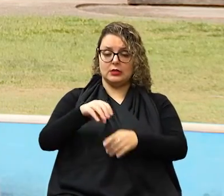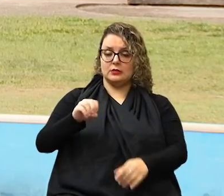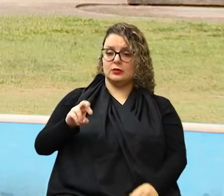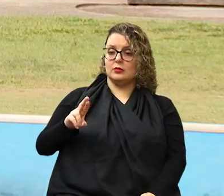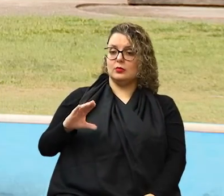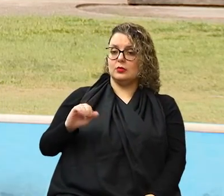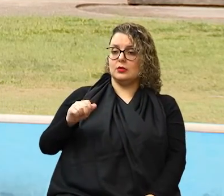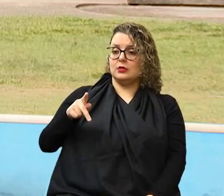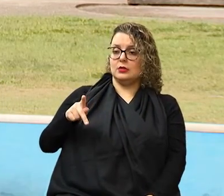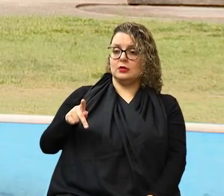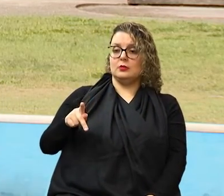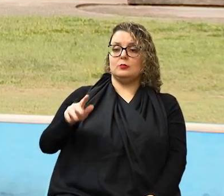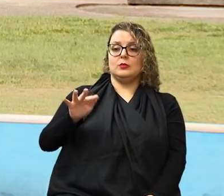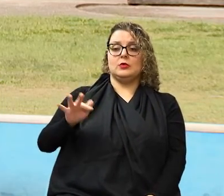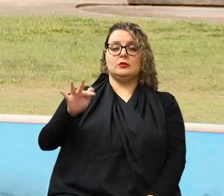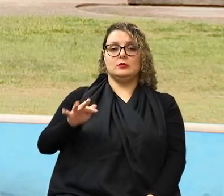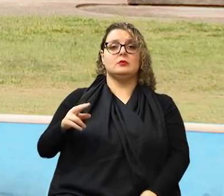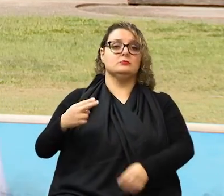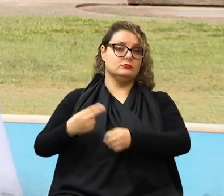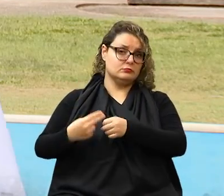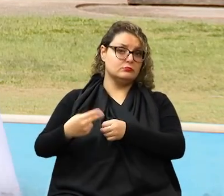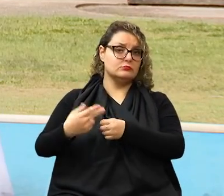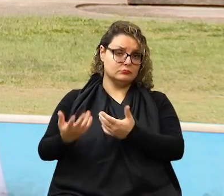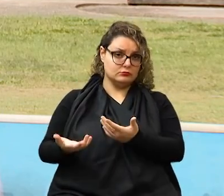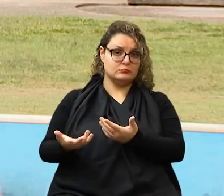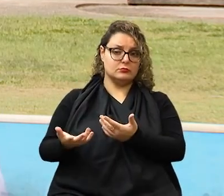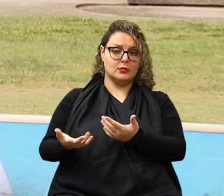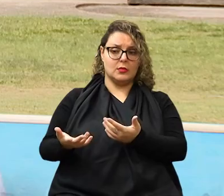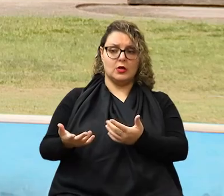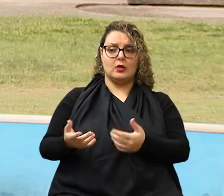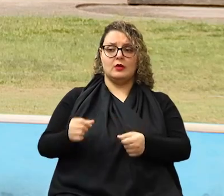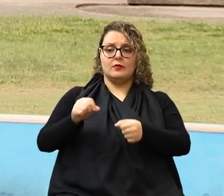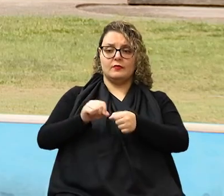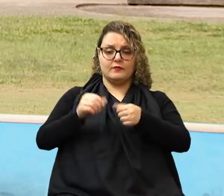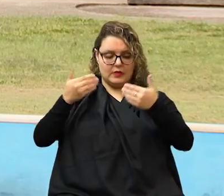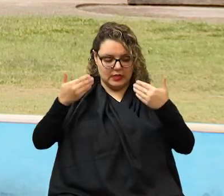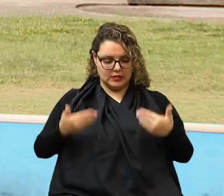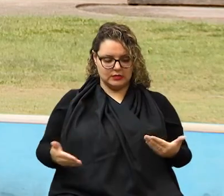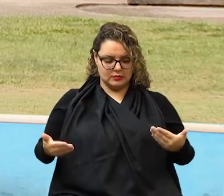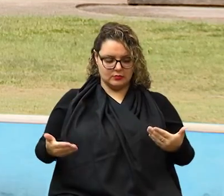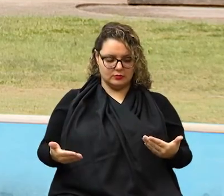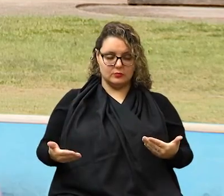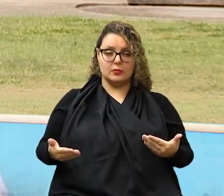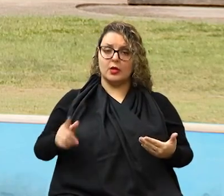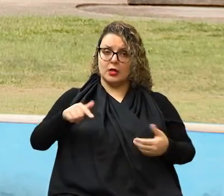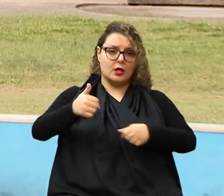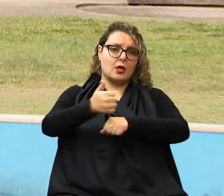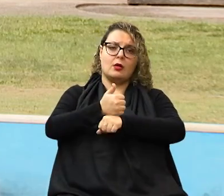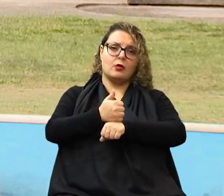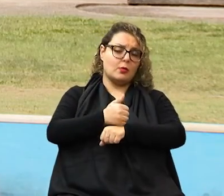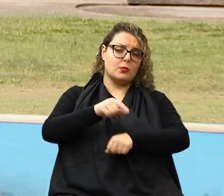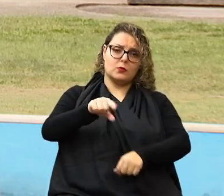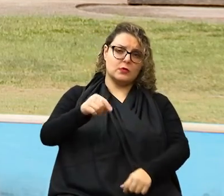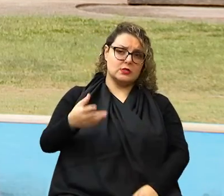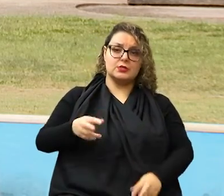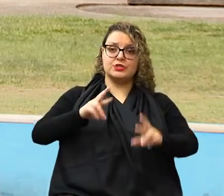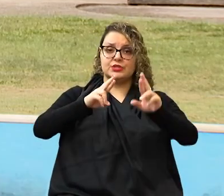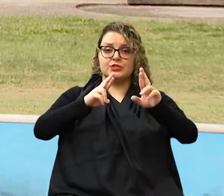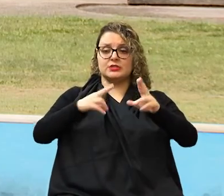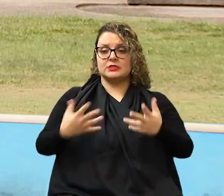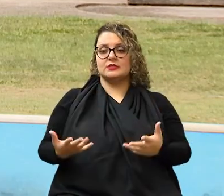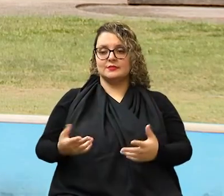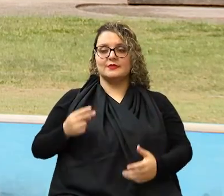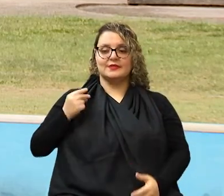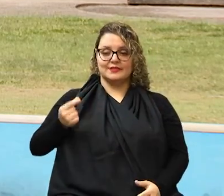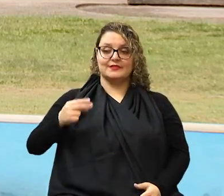da Orcamp, na Faculdade de Educação Física da Unicamp, eu acho que fizeram eu ser quem eu sou hoje e é a profissão que eu escolhi e